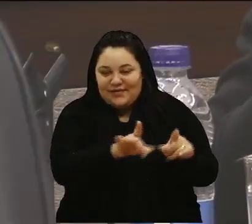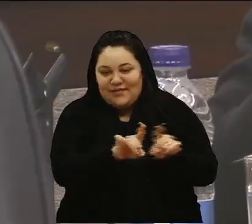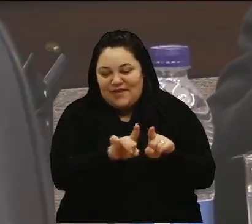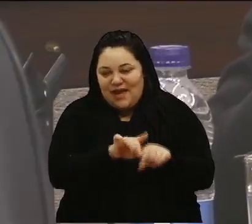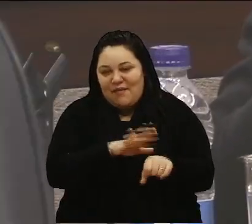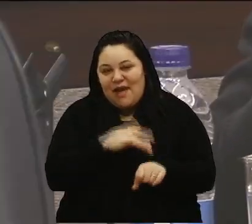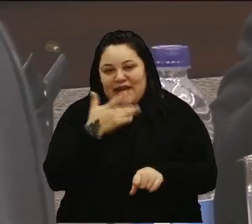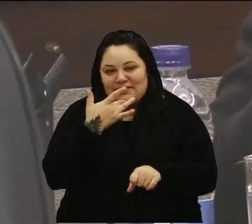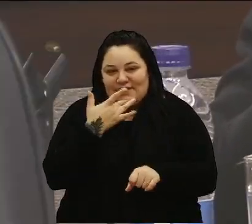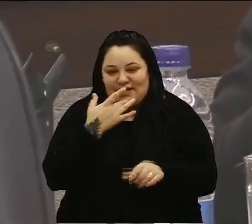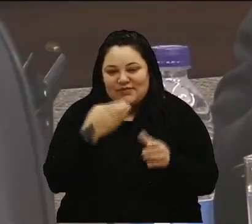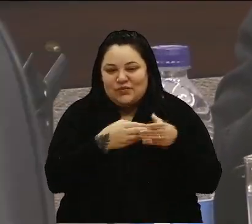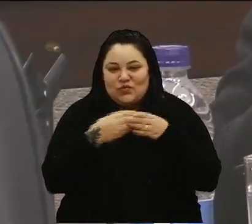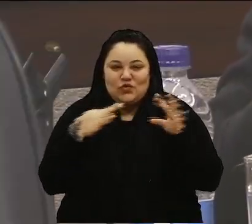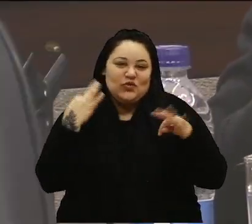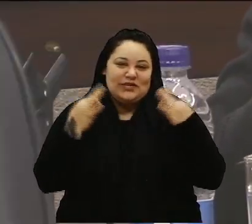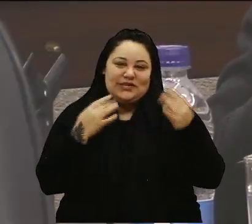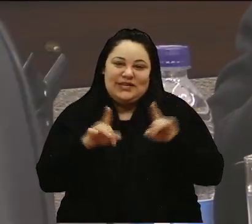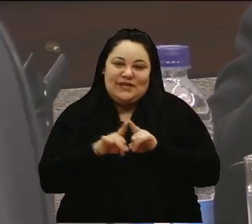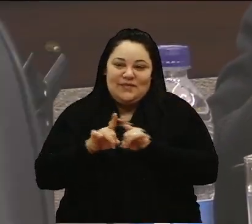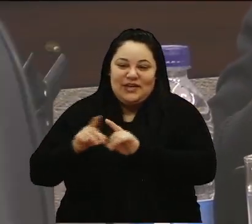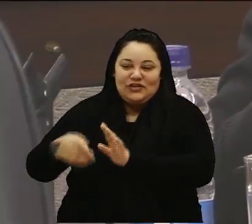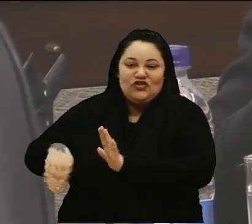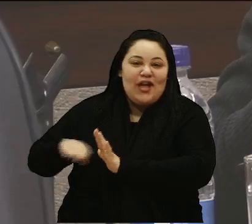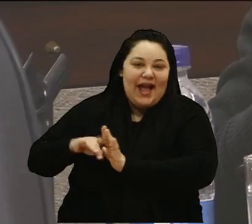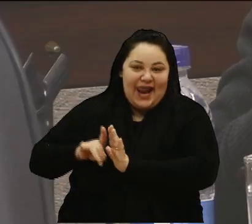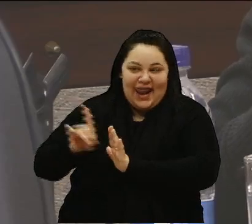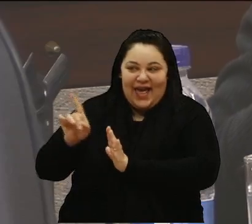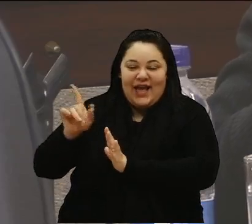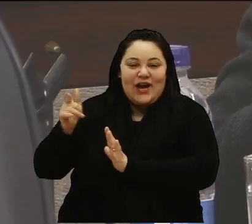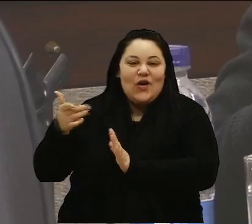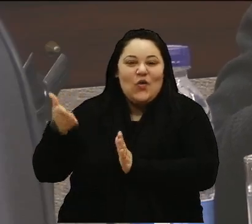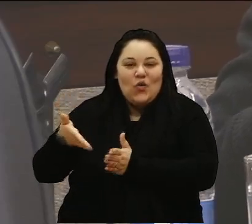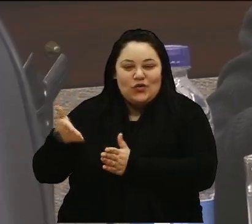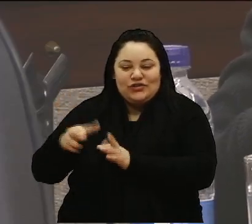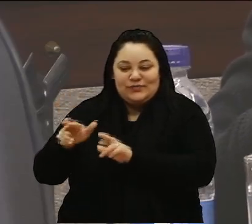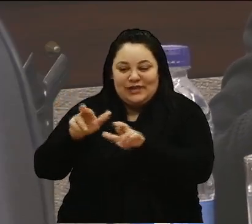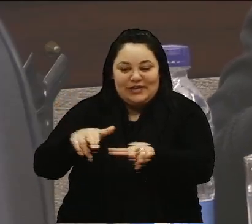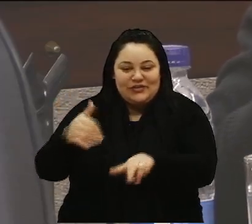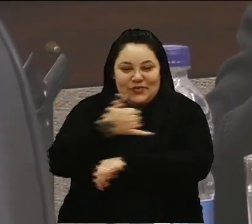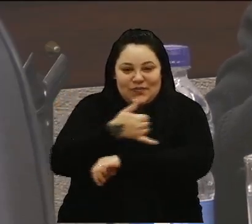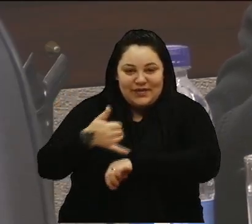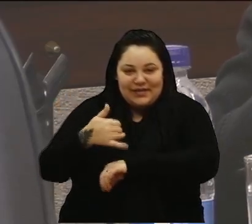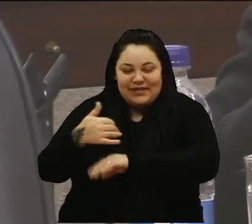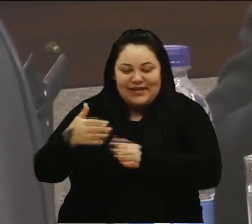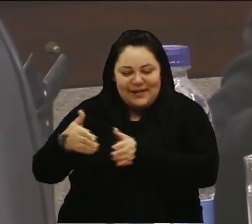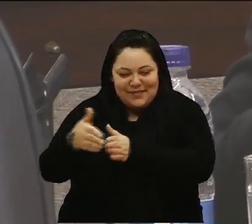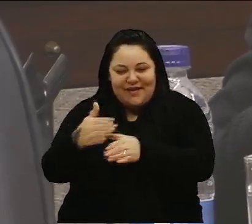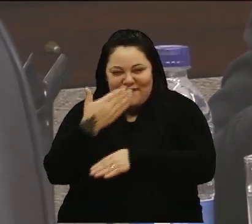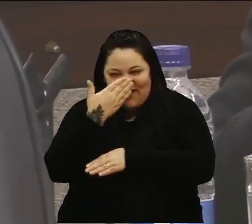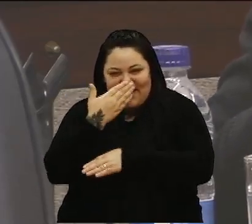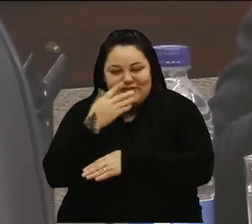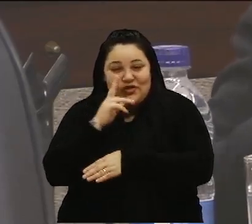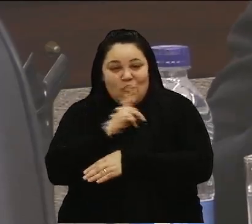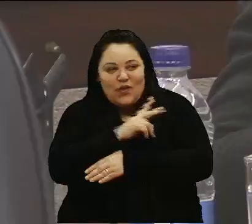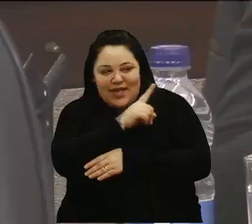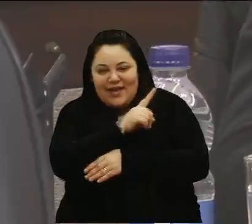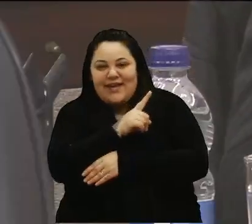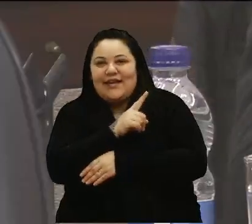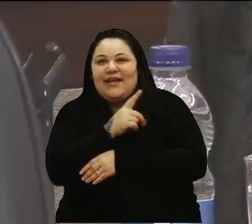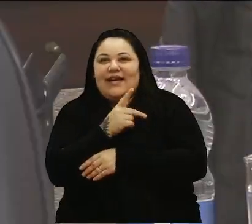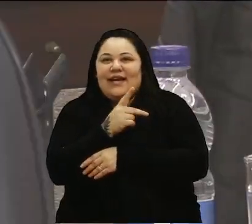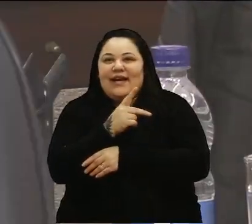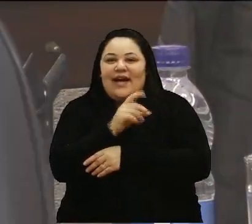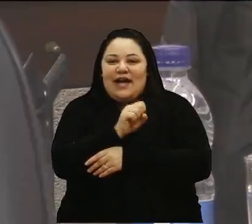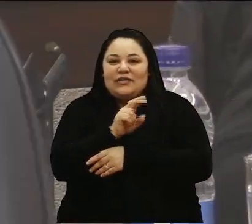para os turistas chegarem. Hoje eu estava passando por aquela região, vim de lá, estava na estrada da frente um pouquinho, eu passei, dei uma olhada, a subprefeitura de